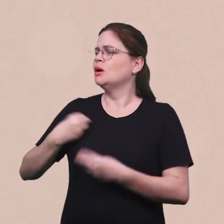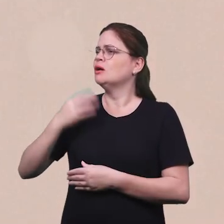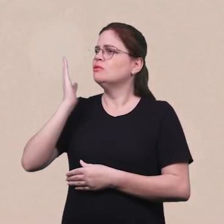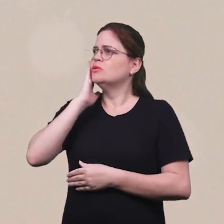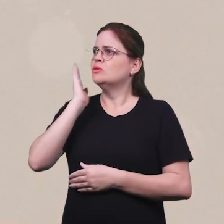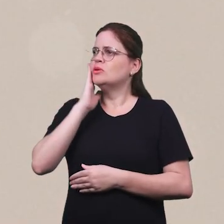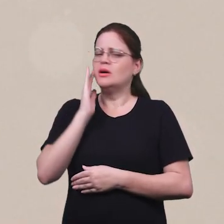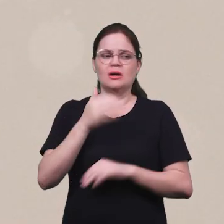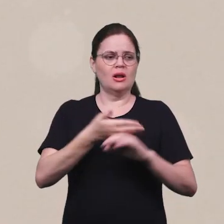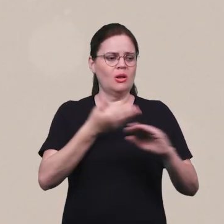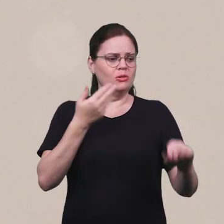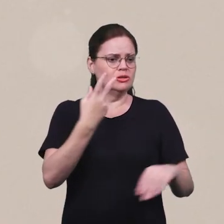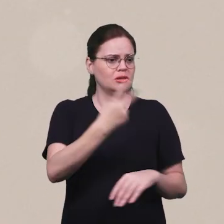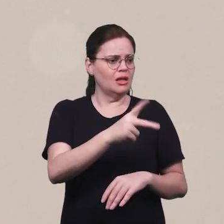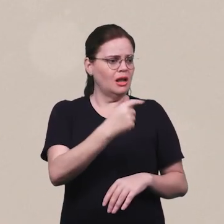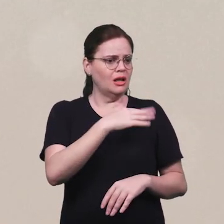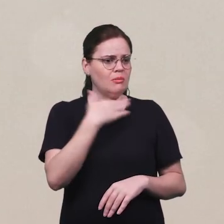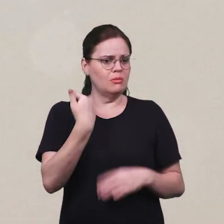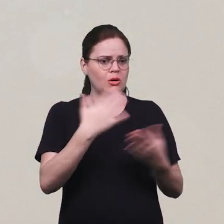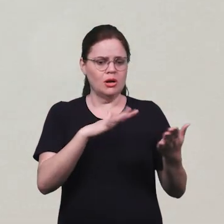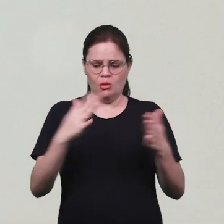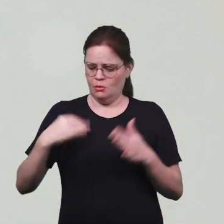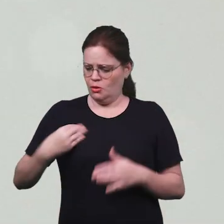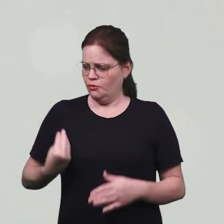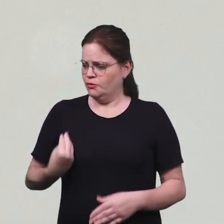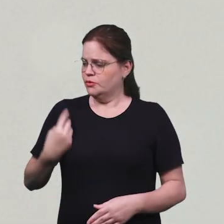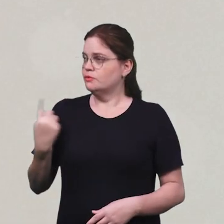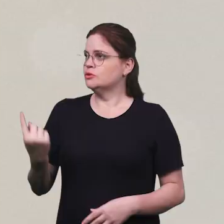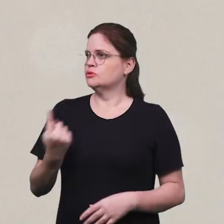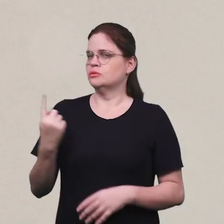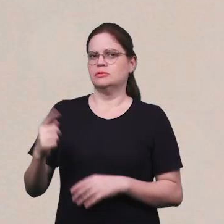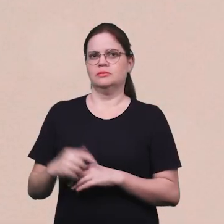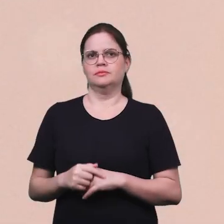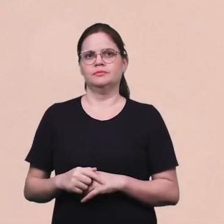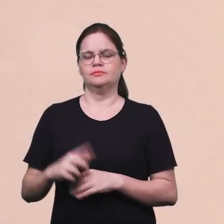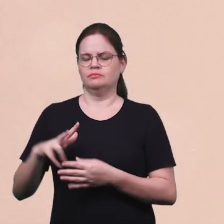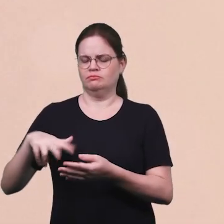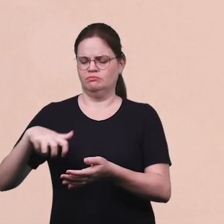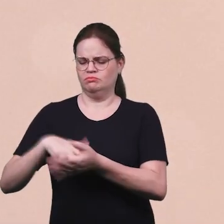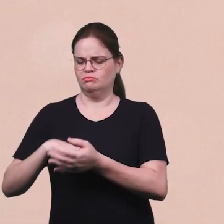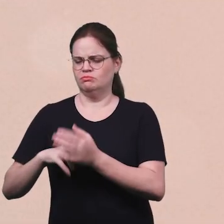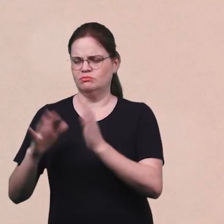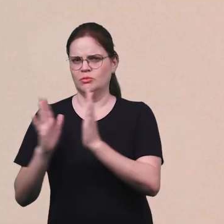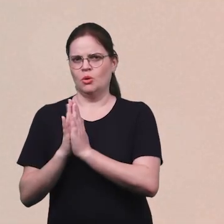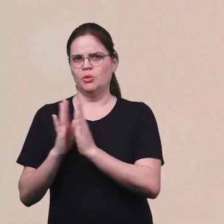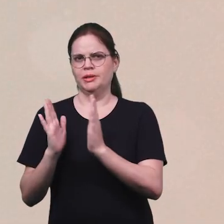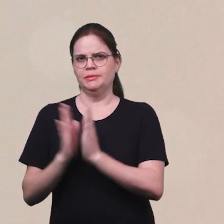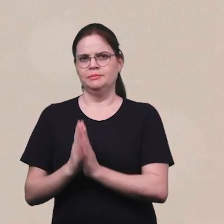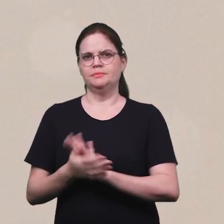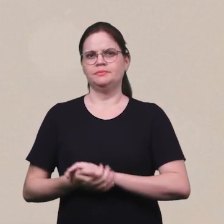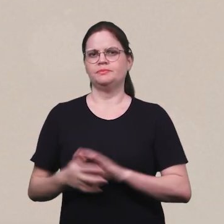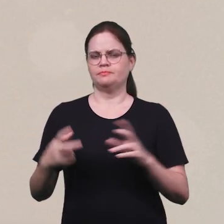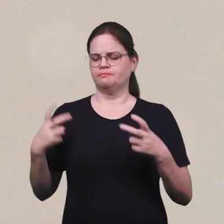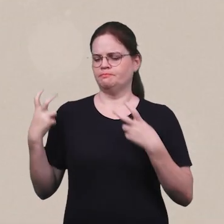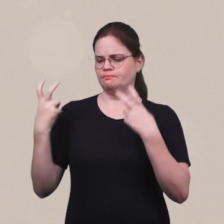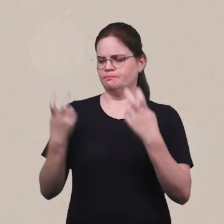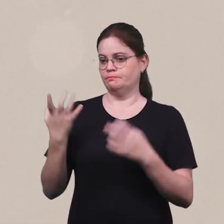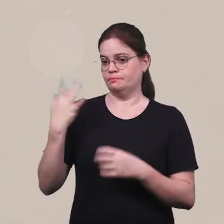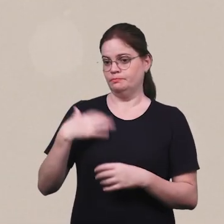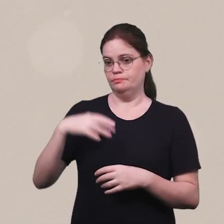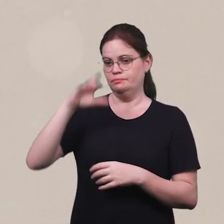viver. Então, no meu horário de oração, eu dobrei os joelhos e clamei ao